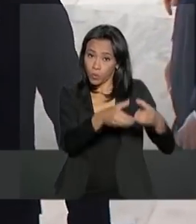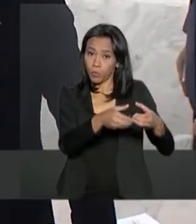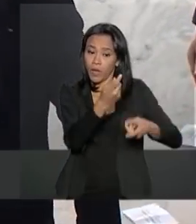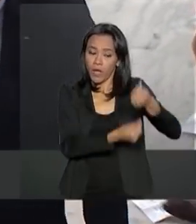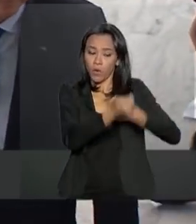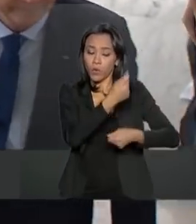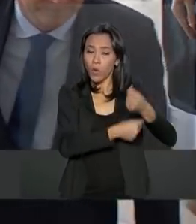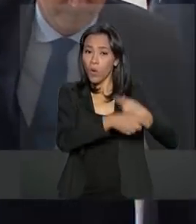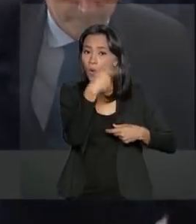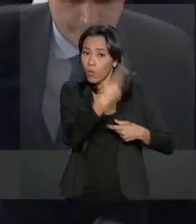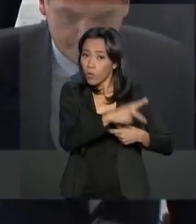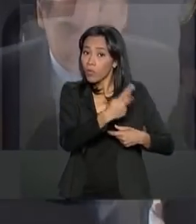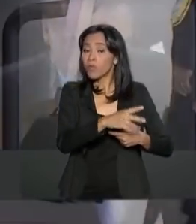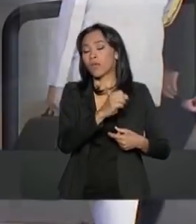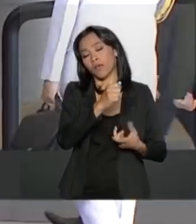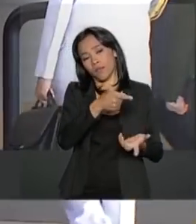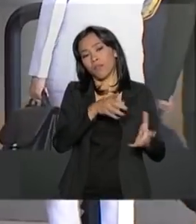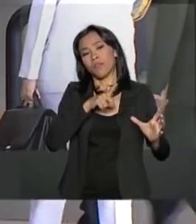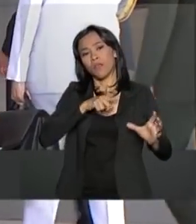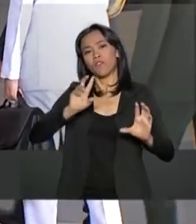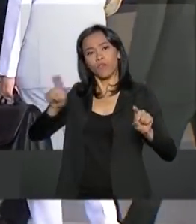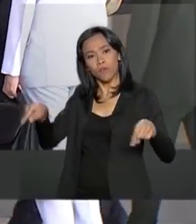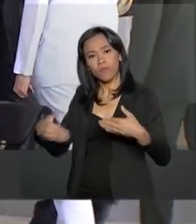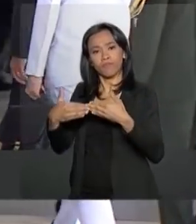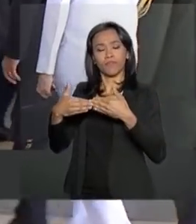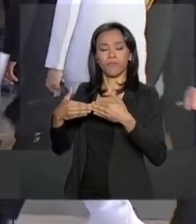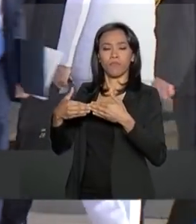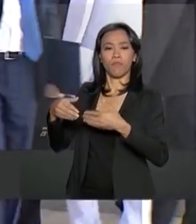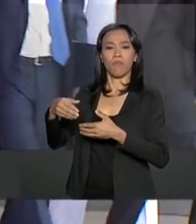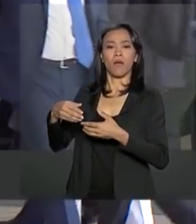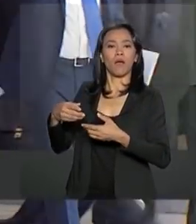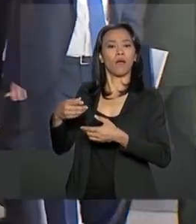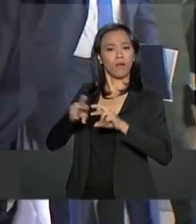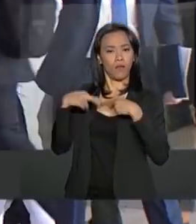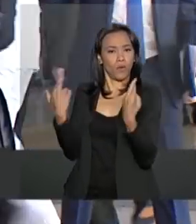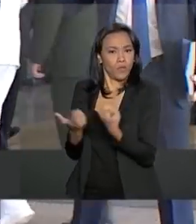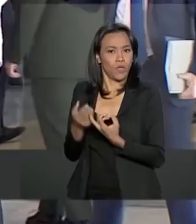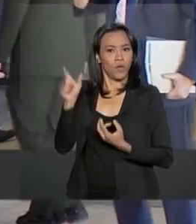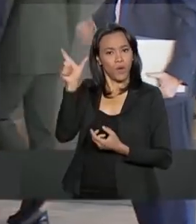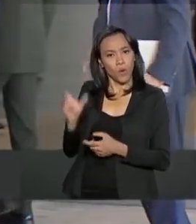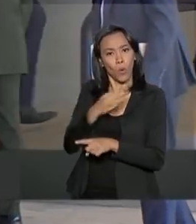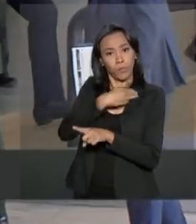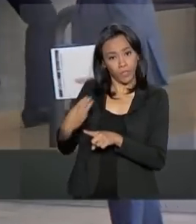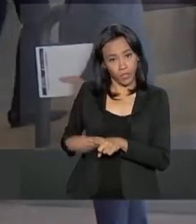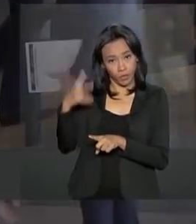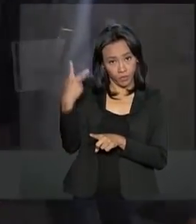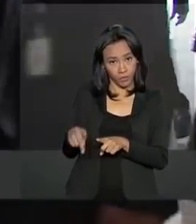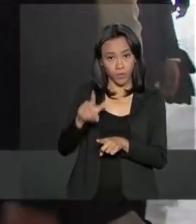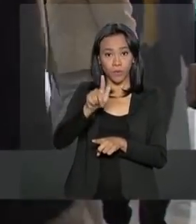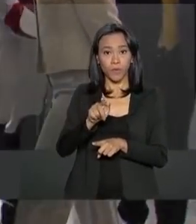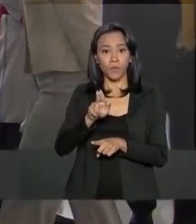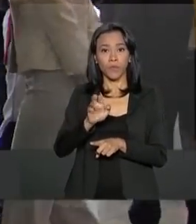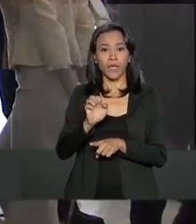o ministro da Economia, Paulo Guedes, e também com a ministra Tereza Cristina, da